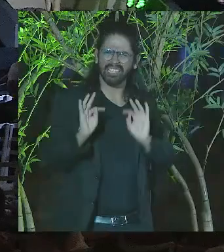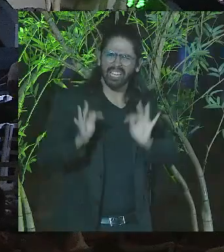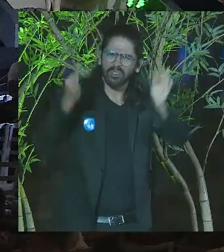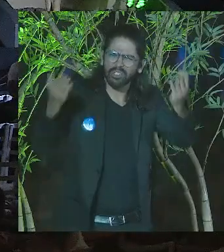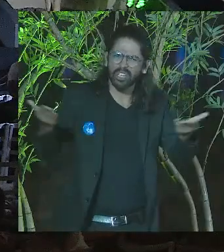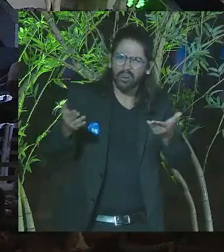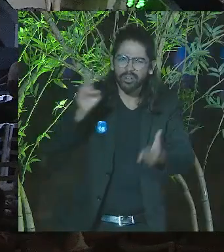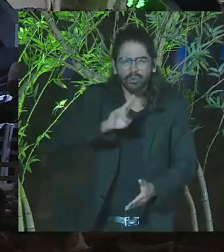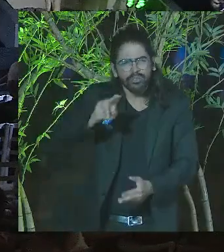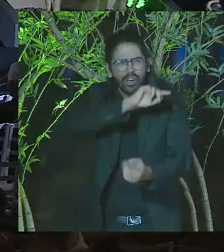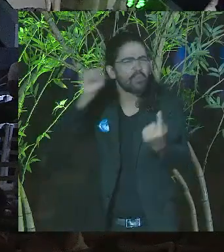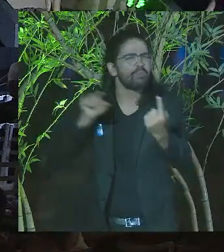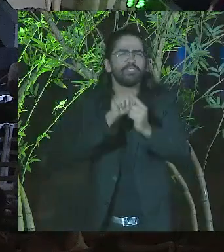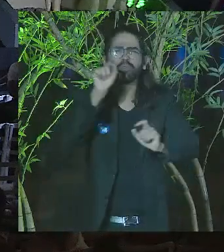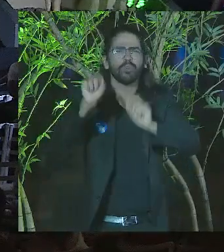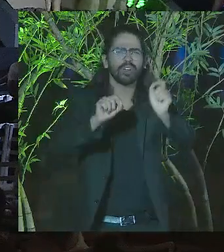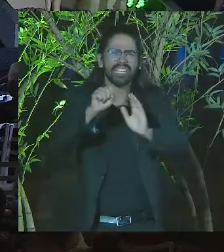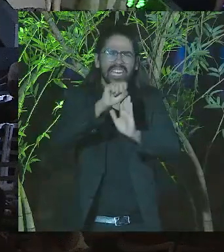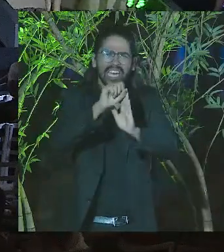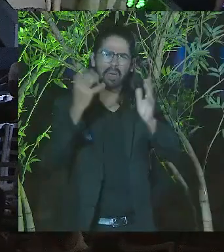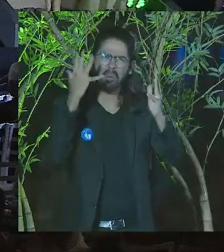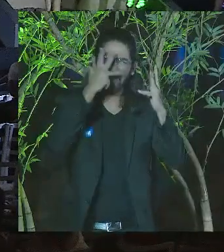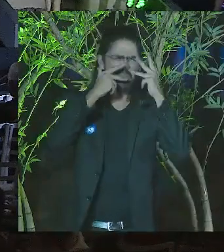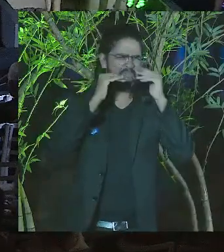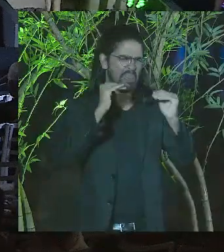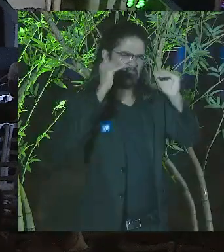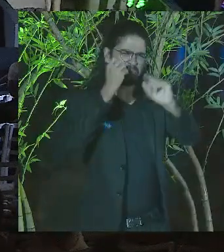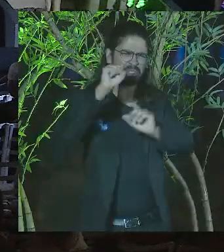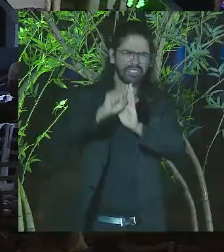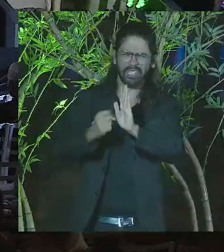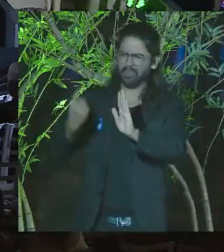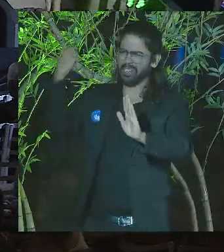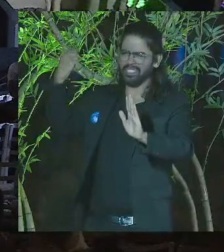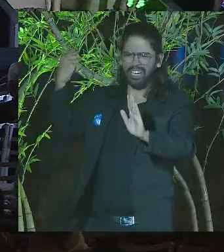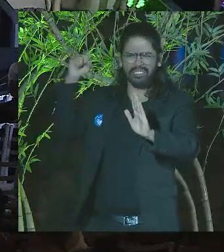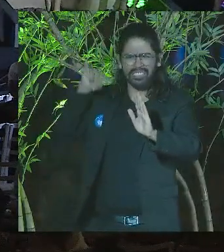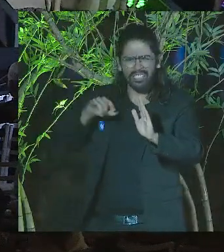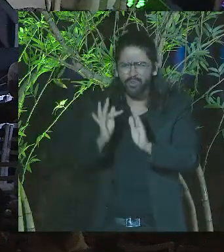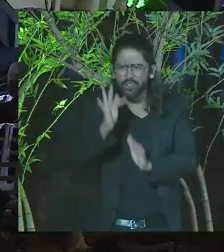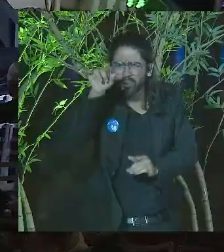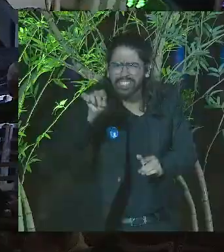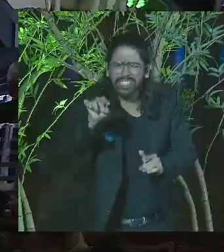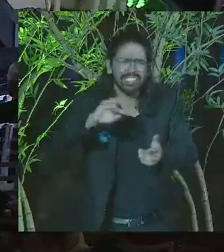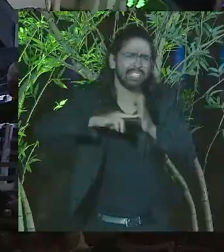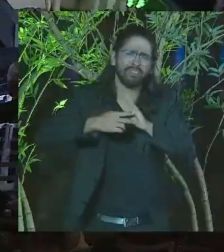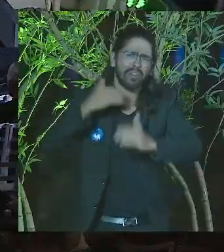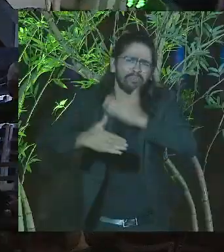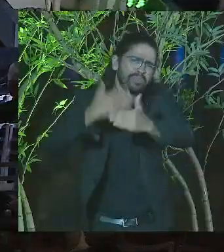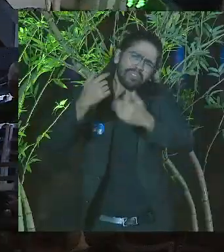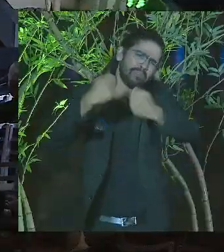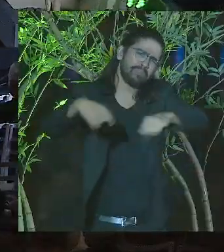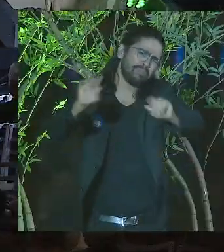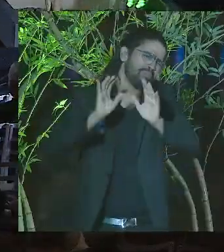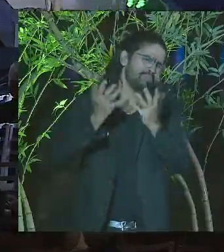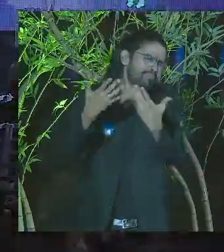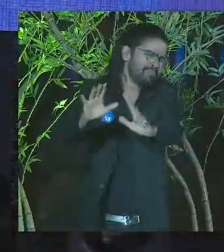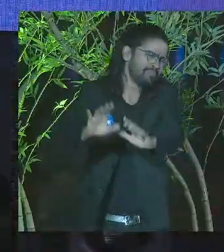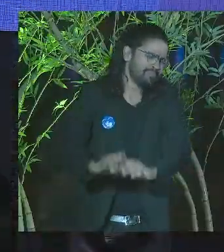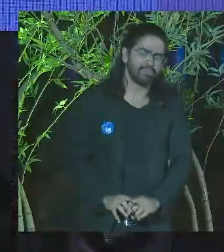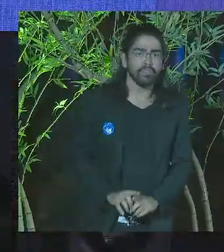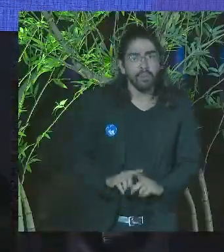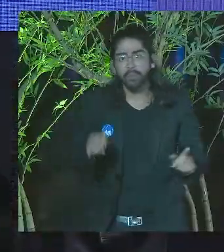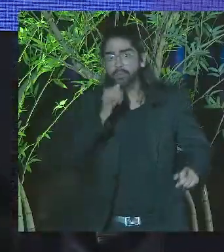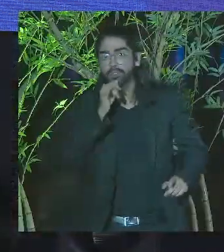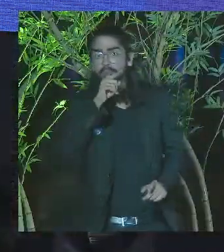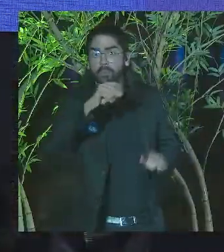reproduzir padrões do século passado. Esse é um futuro que não vale a pena ser vivido e não vale a pena ser construído. E aqui é um exemplo de como que